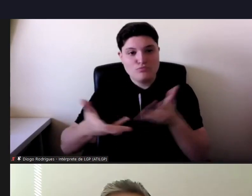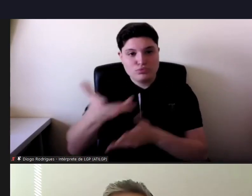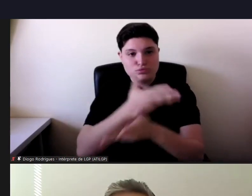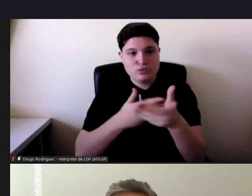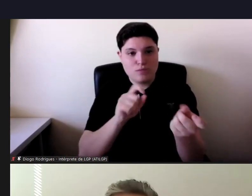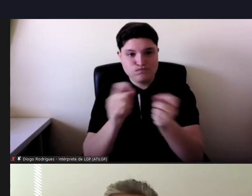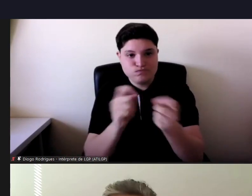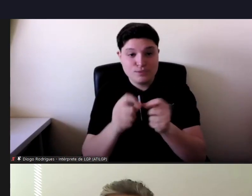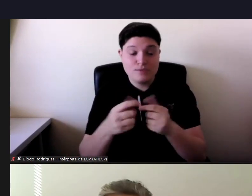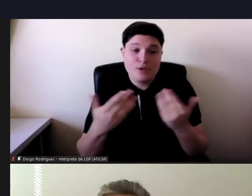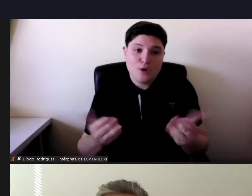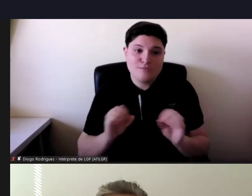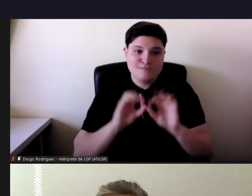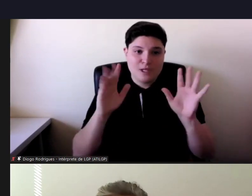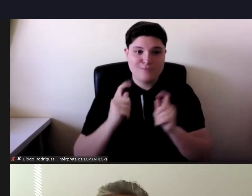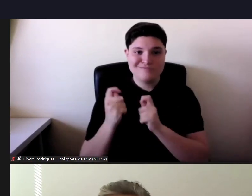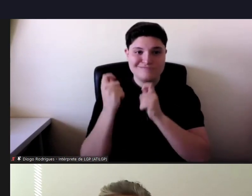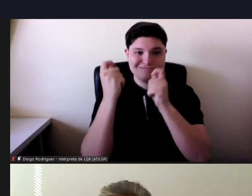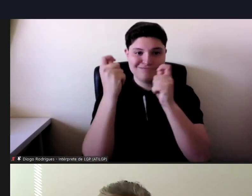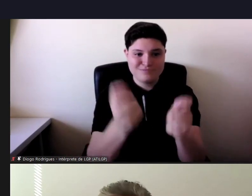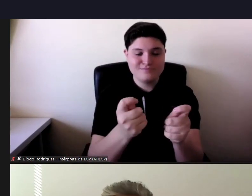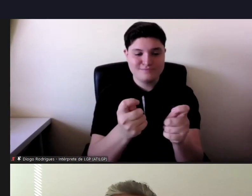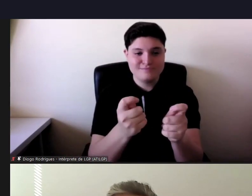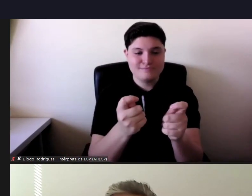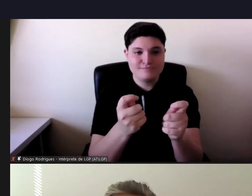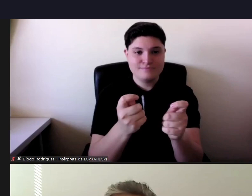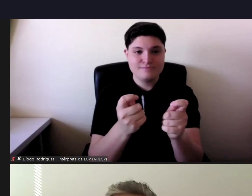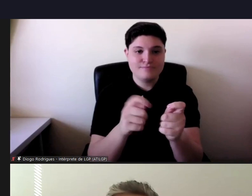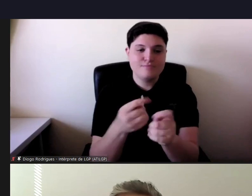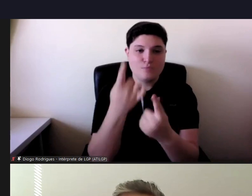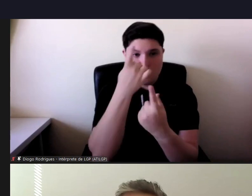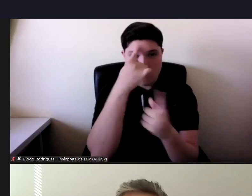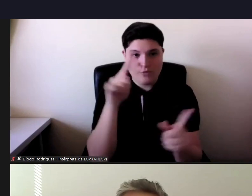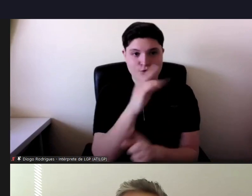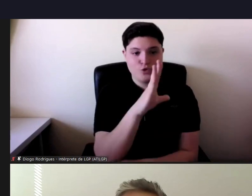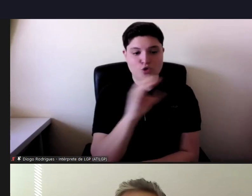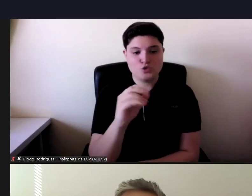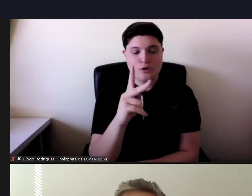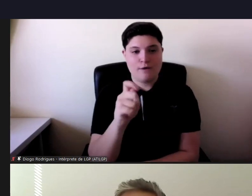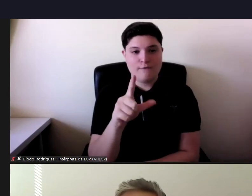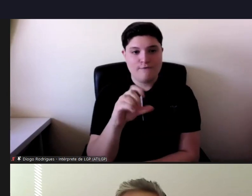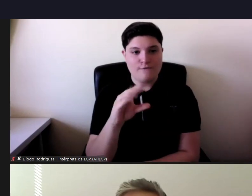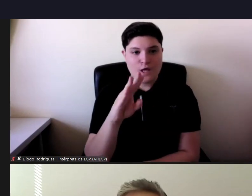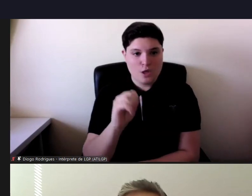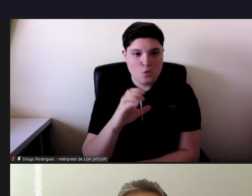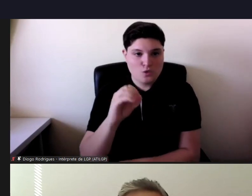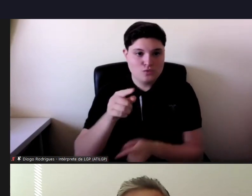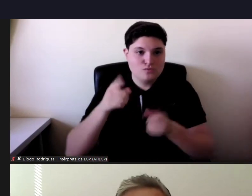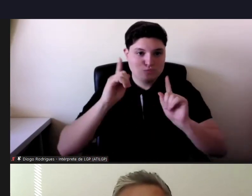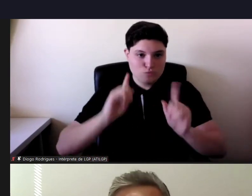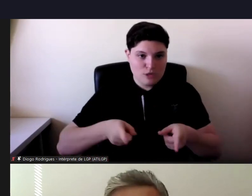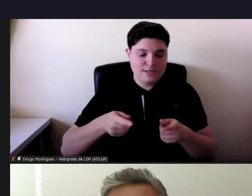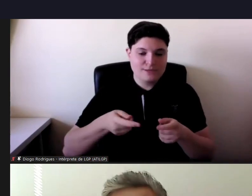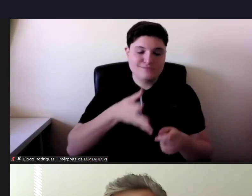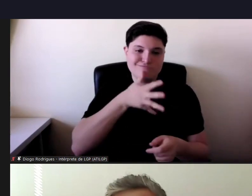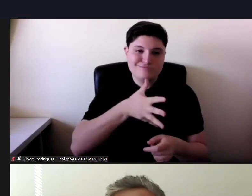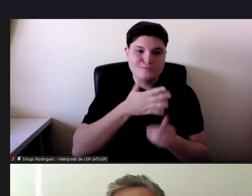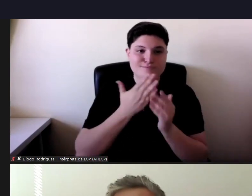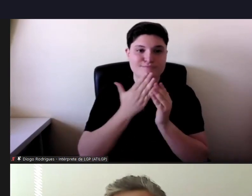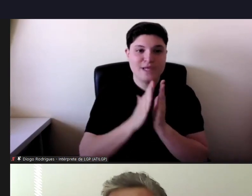E sem mais demoras, passo assim a palavra ao professor João Veloso para a sua intervenção inicial, pedindo-lhe